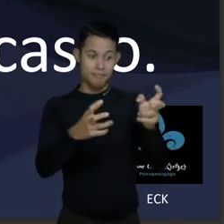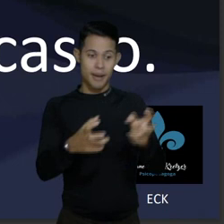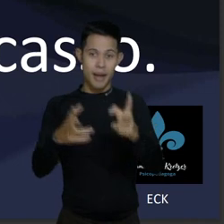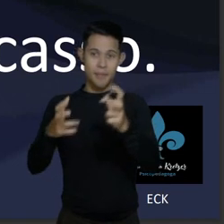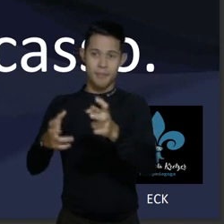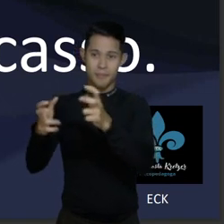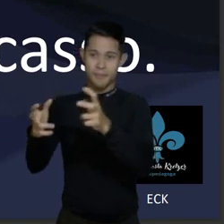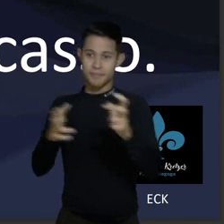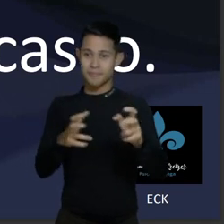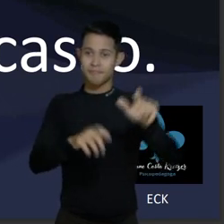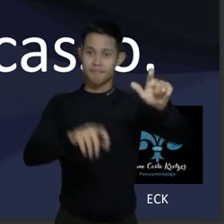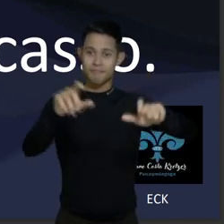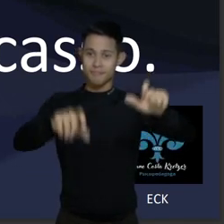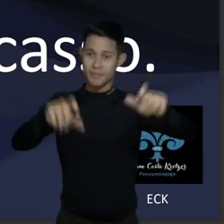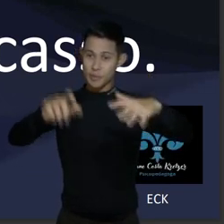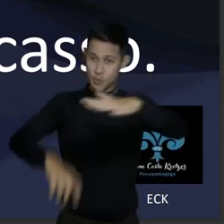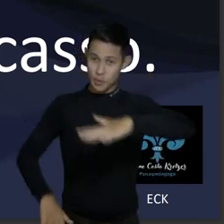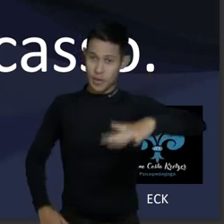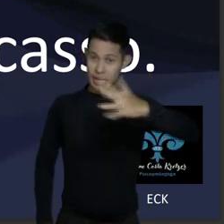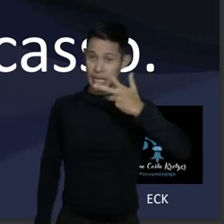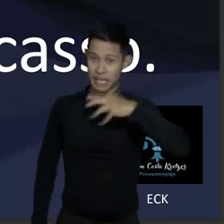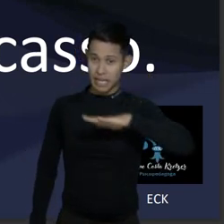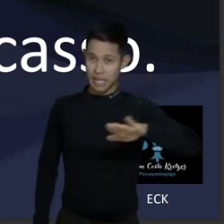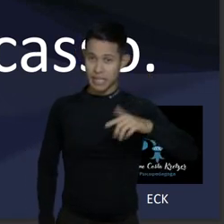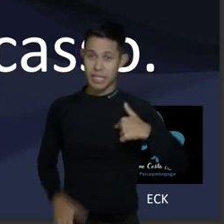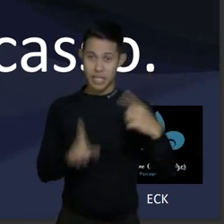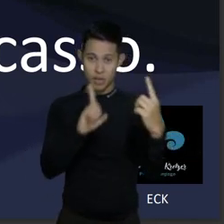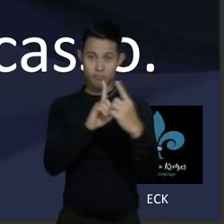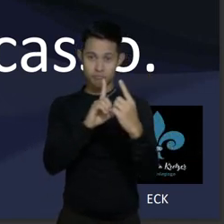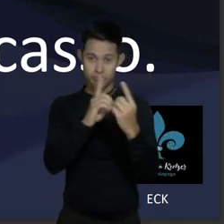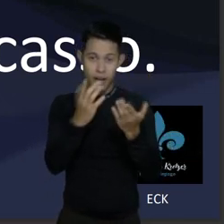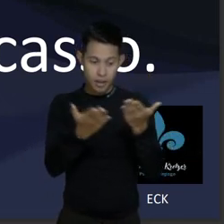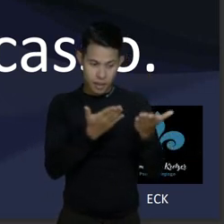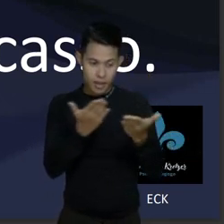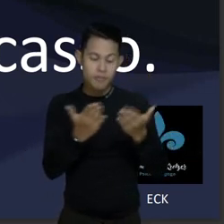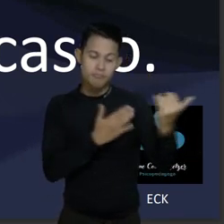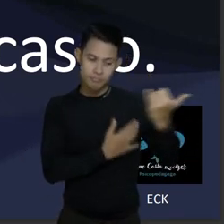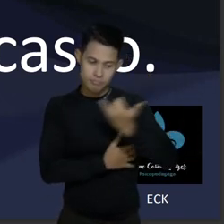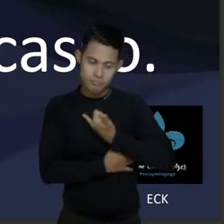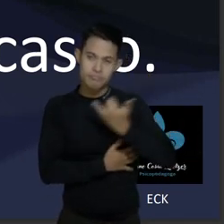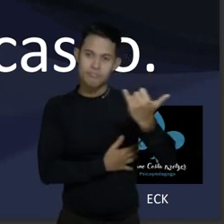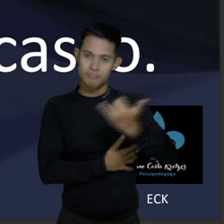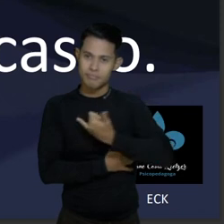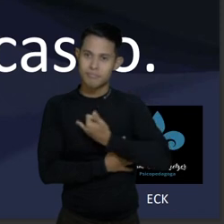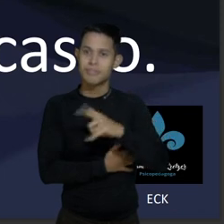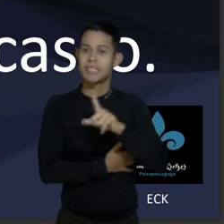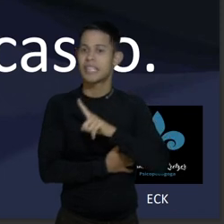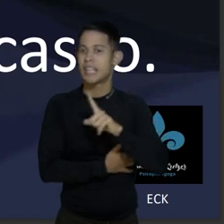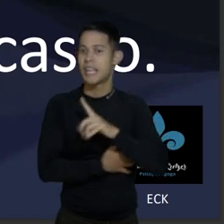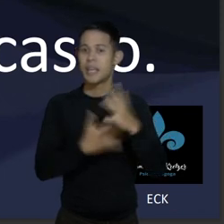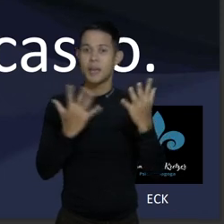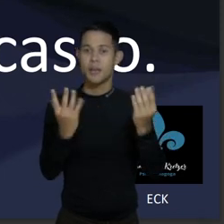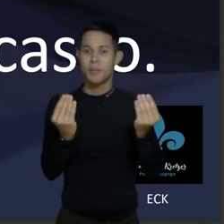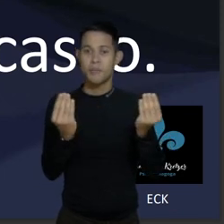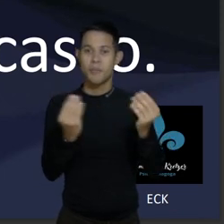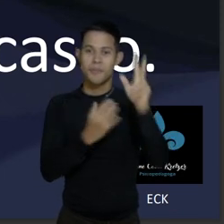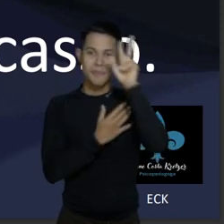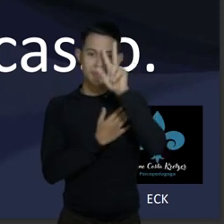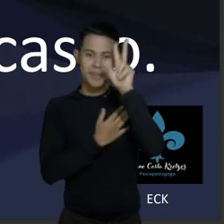das crianças que eu atendo são muitas histórias de